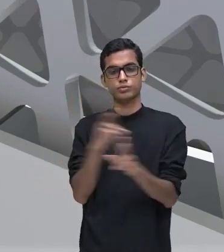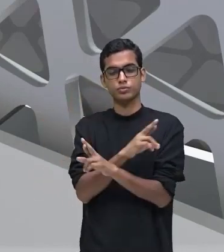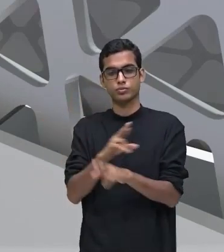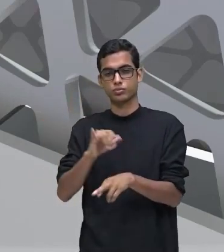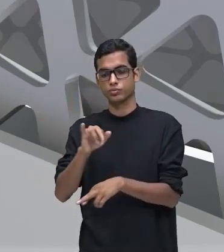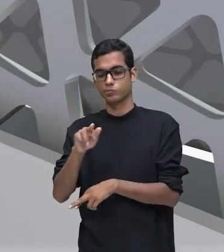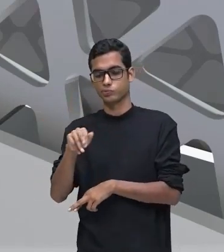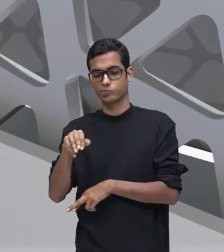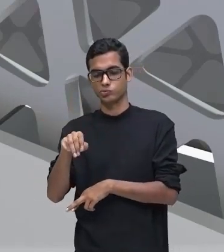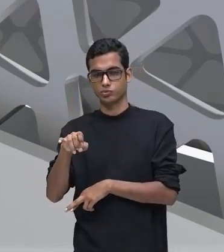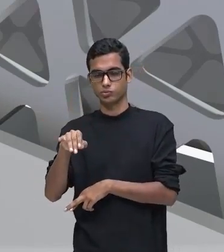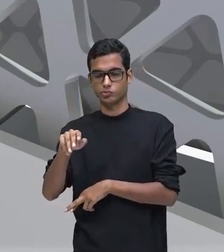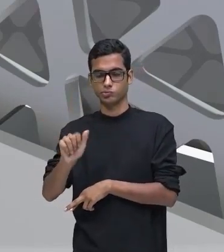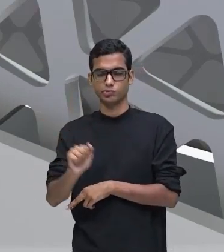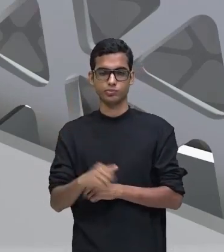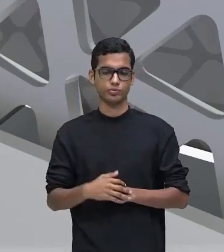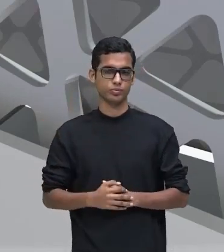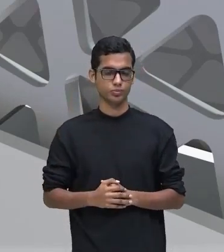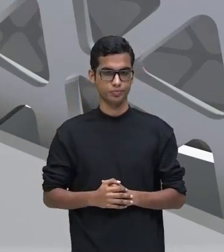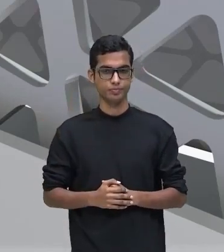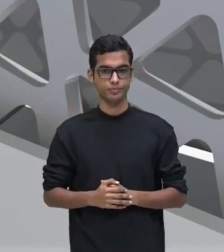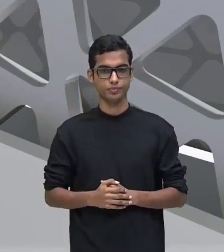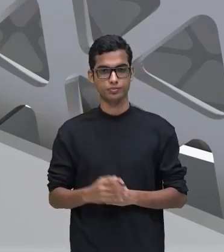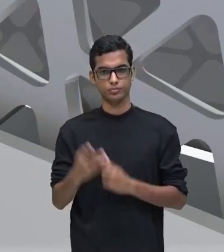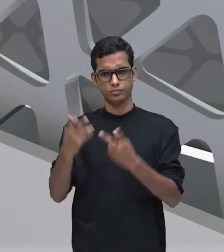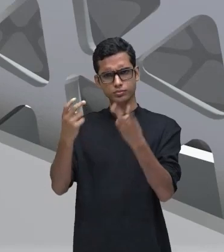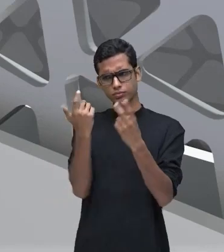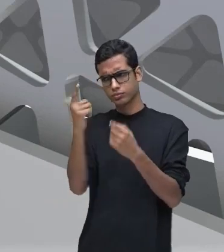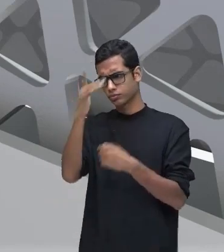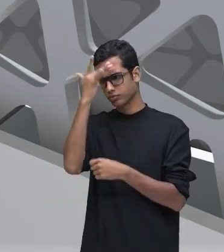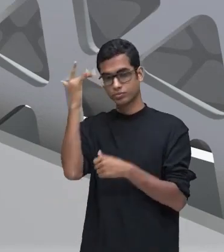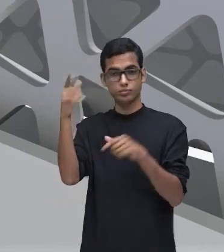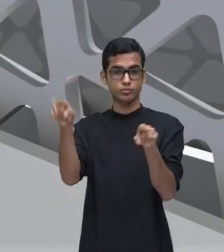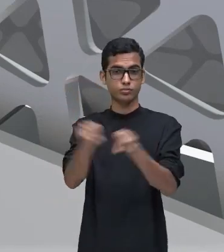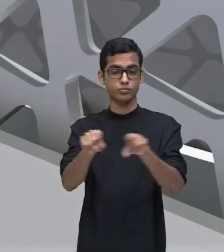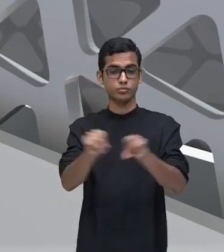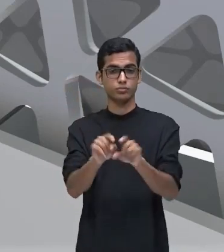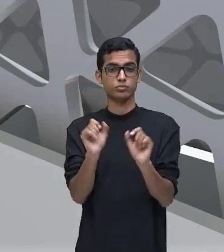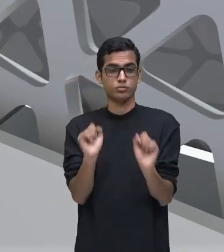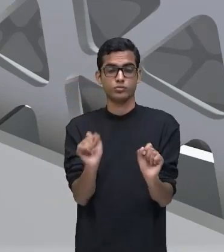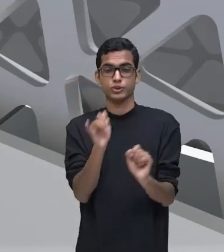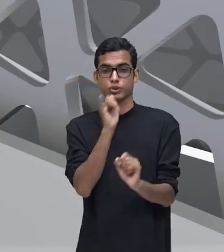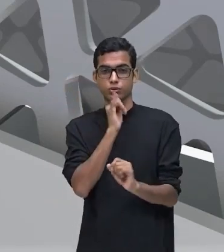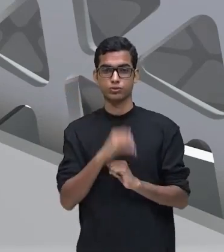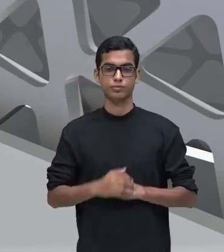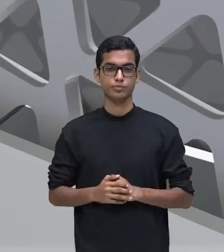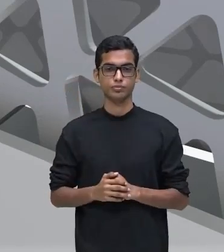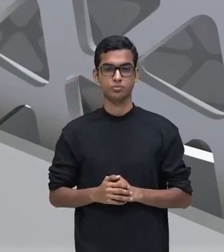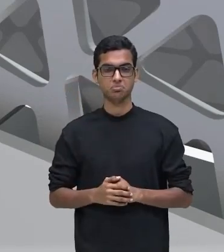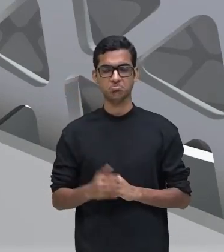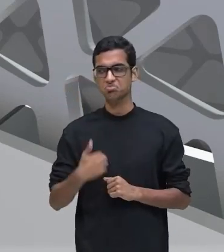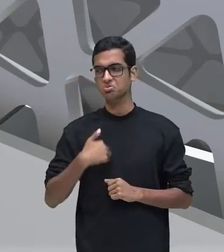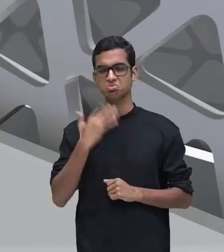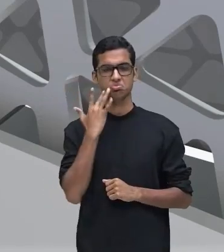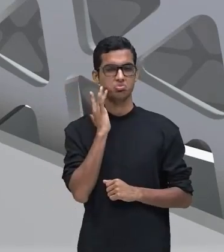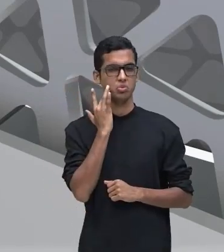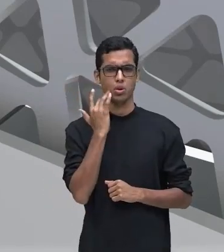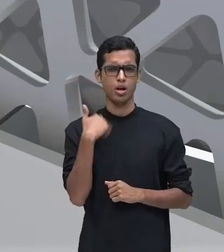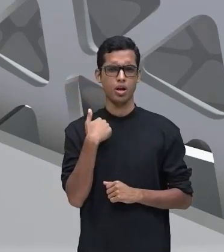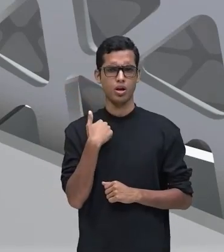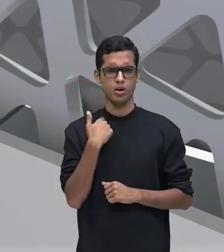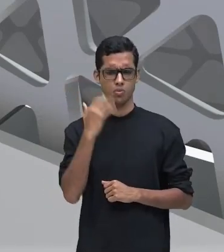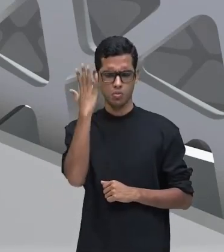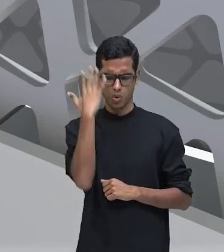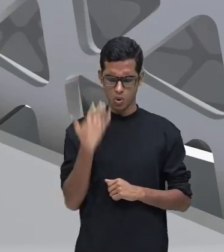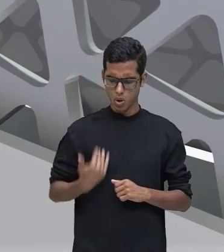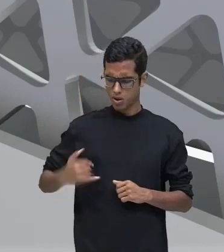apresenta para a gente, certo? Percebam que outra pessoa poderia de repente questionar. Não, eu não acho que os cabelos